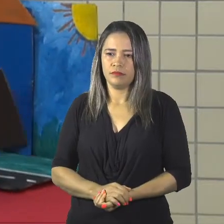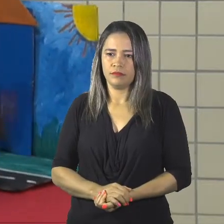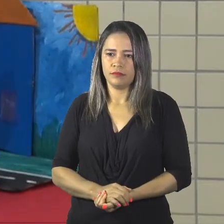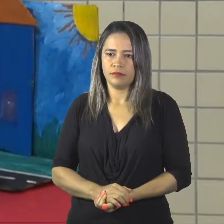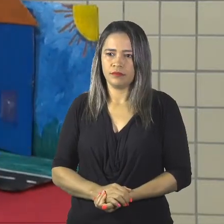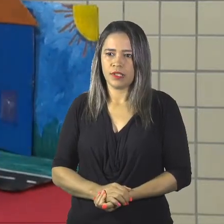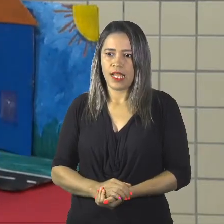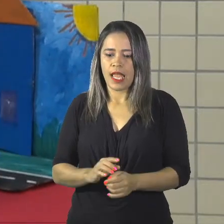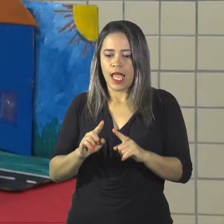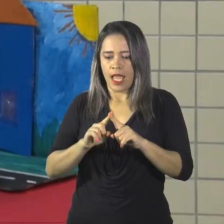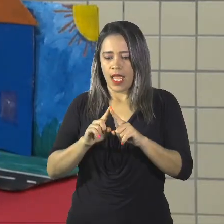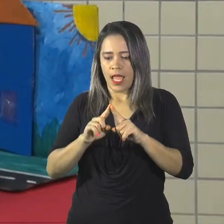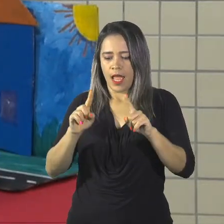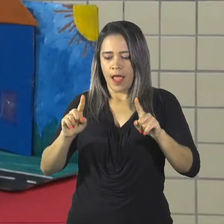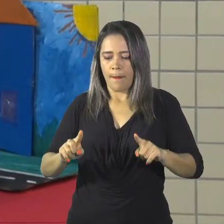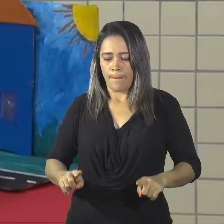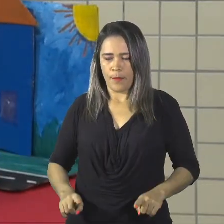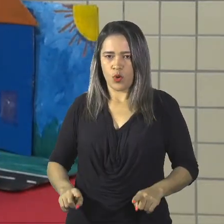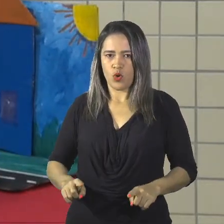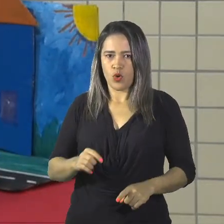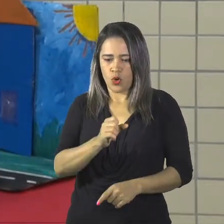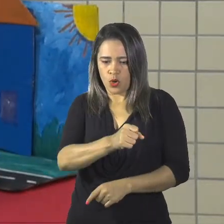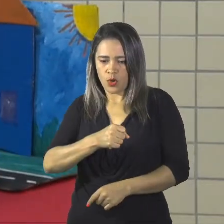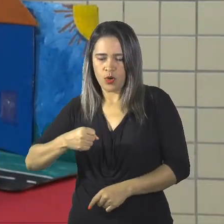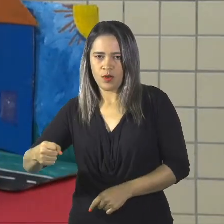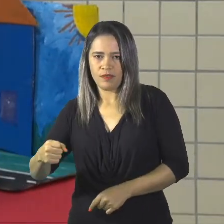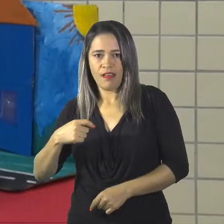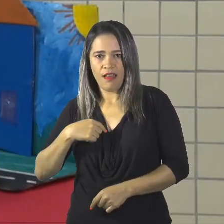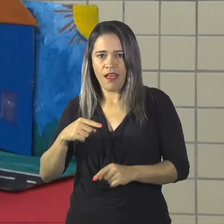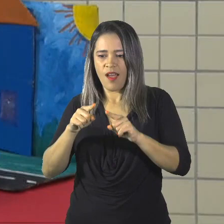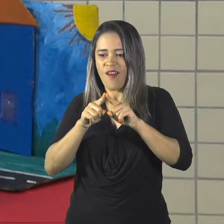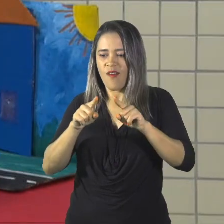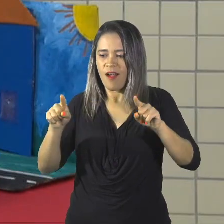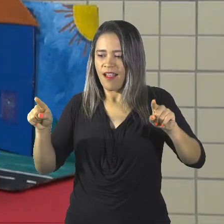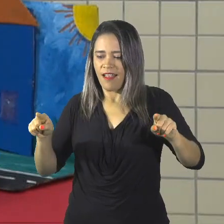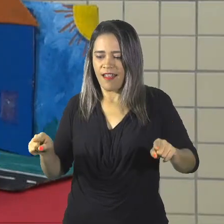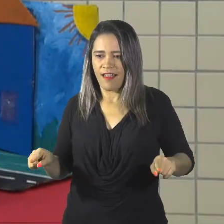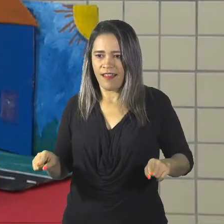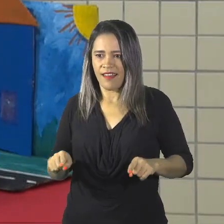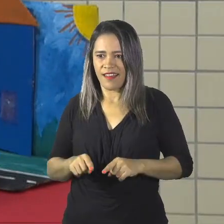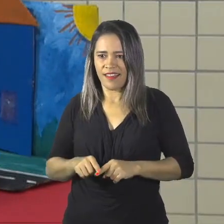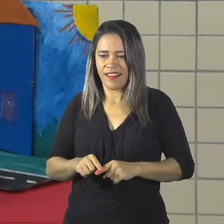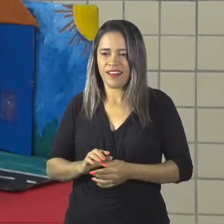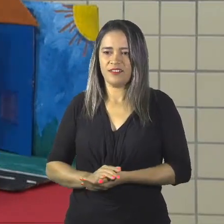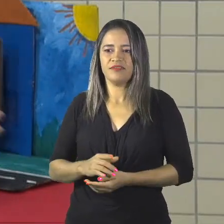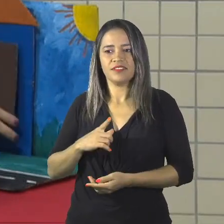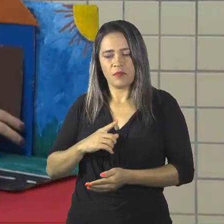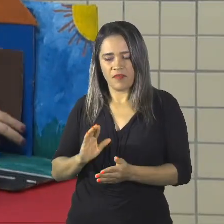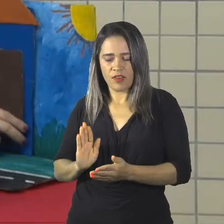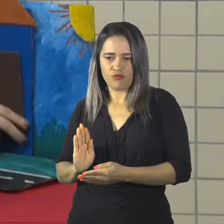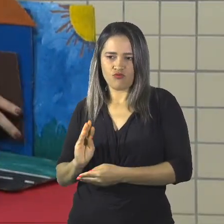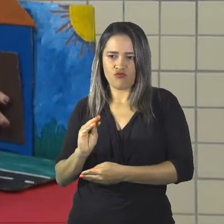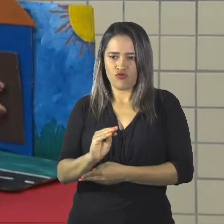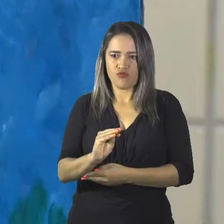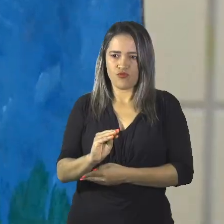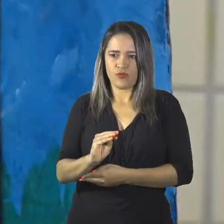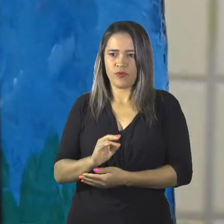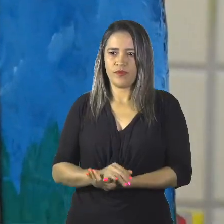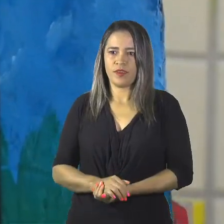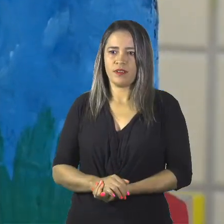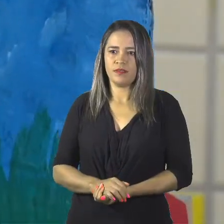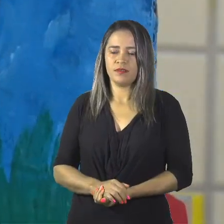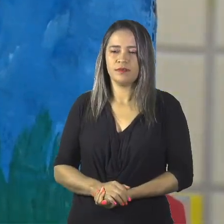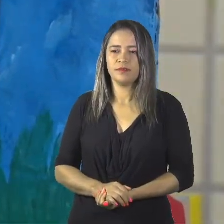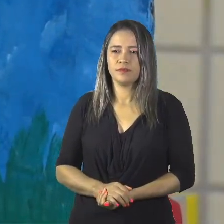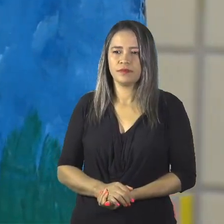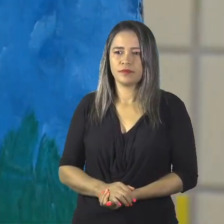E a porta, ela vai ter o formato do retângulo. Aí você também vai colocar aqui atrás, tá vendo?